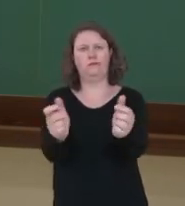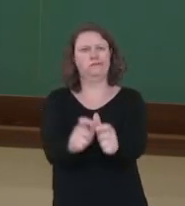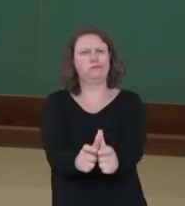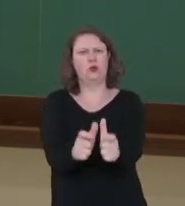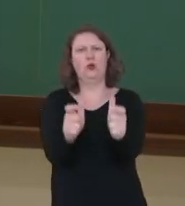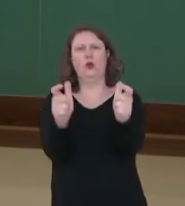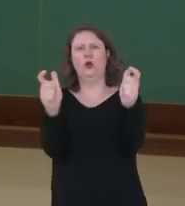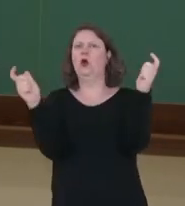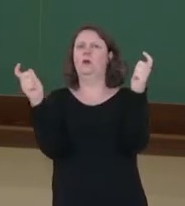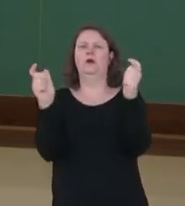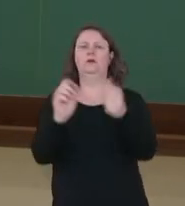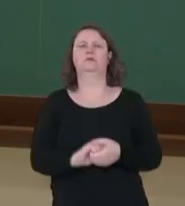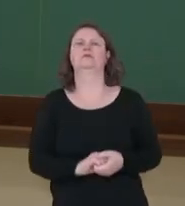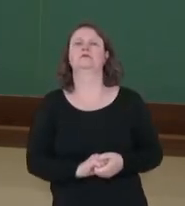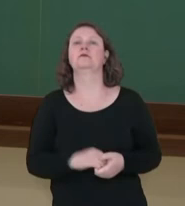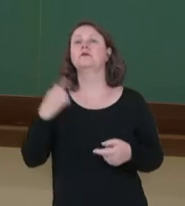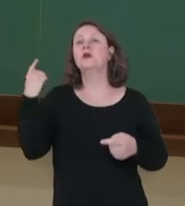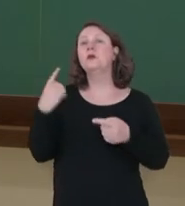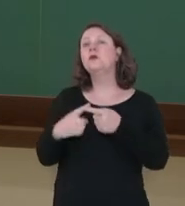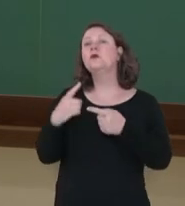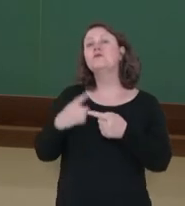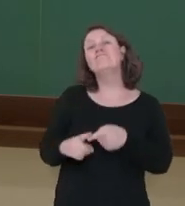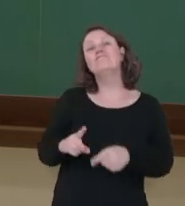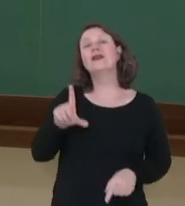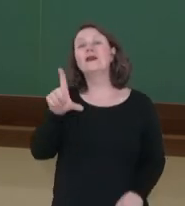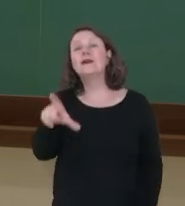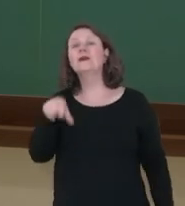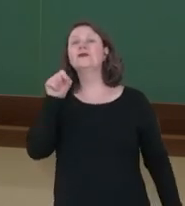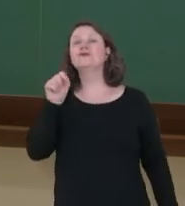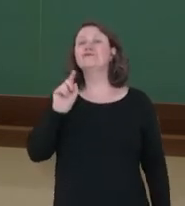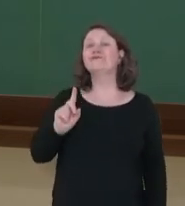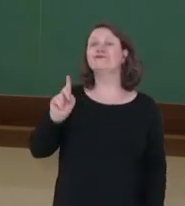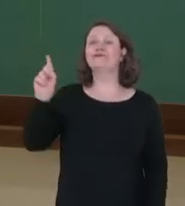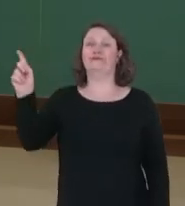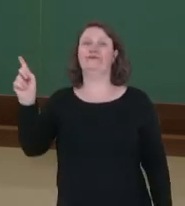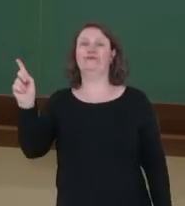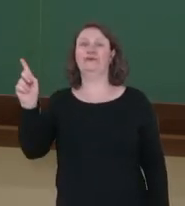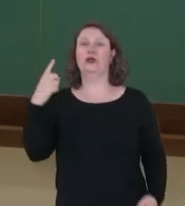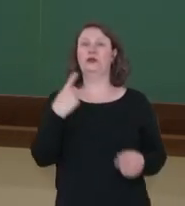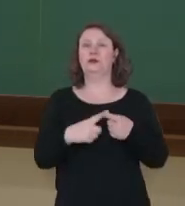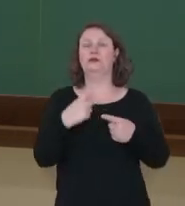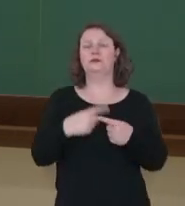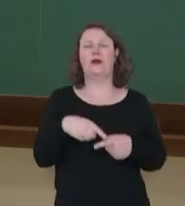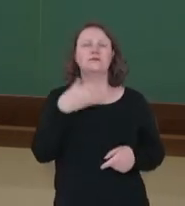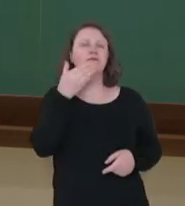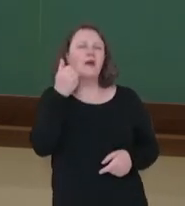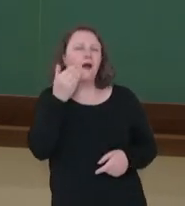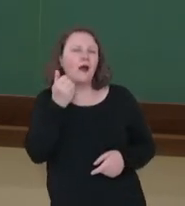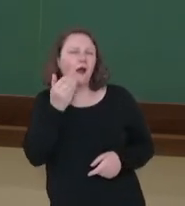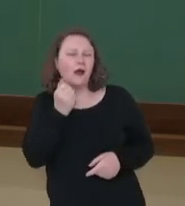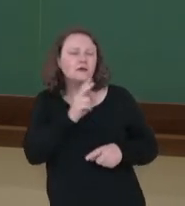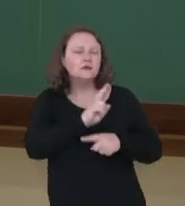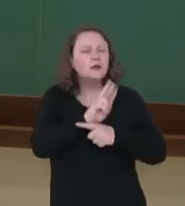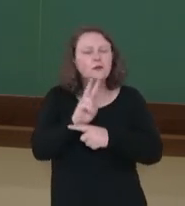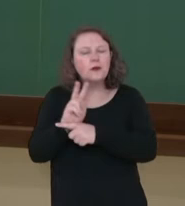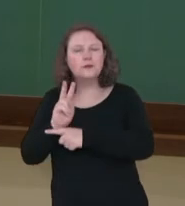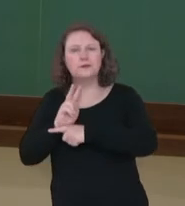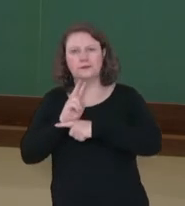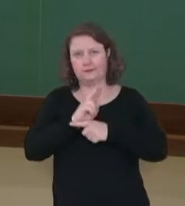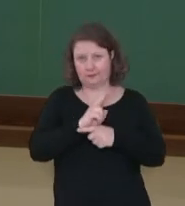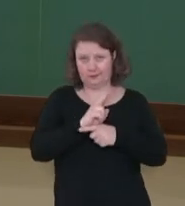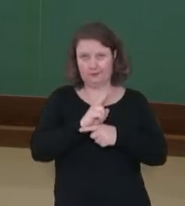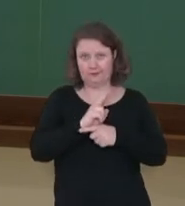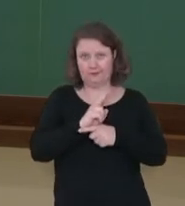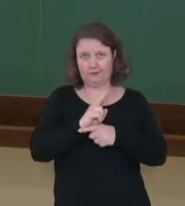as ervilhas? Né? Porque as ervilhas são plantas fáceis de cultivar. Então, o ciclo